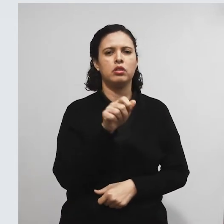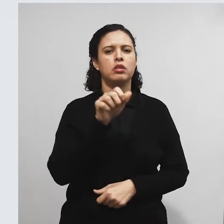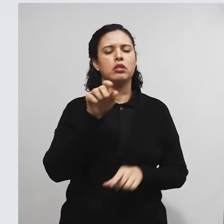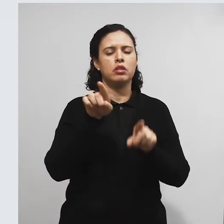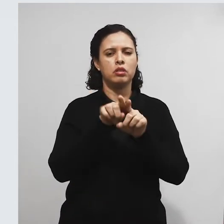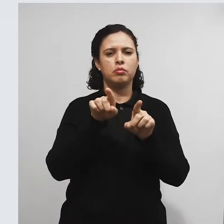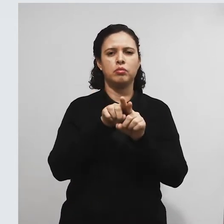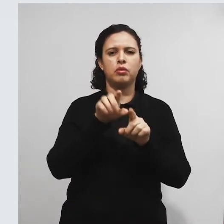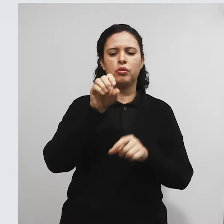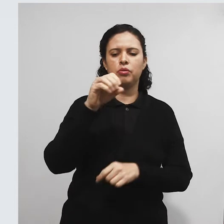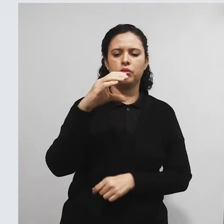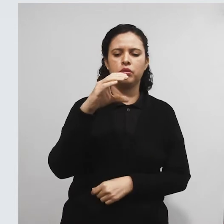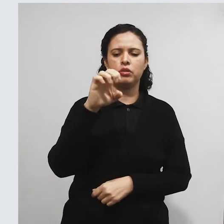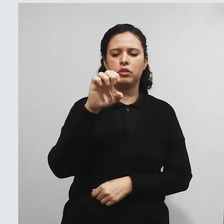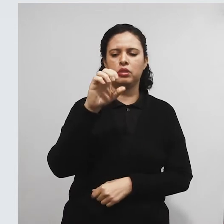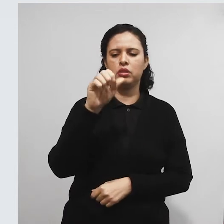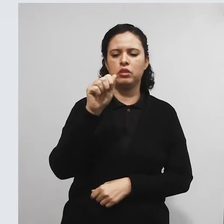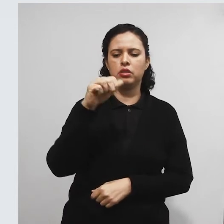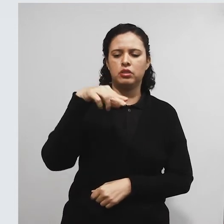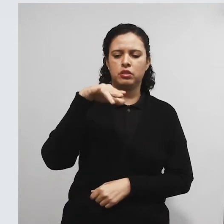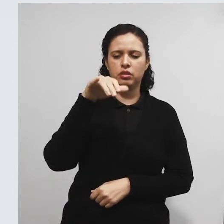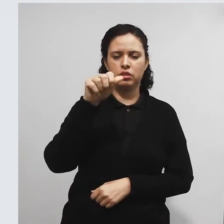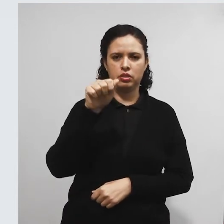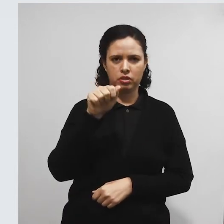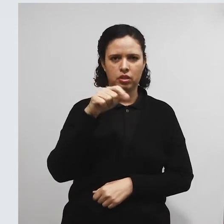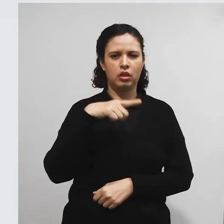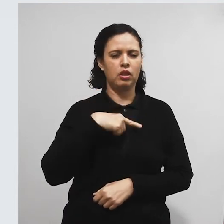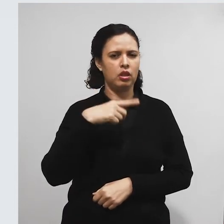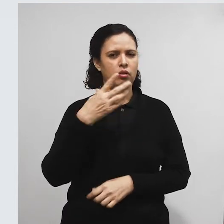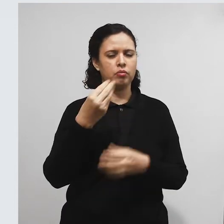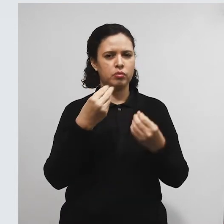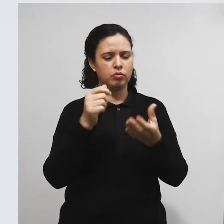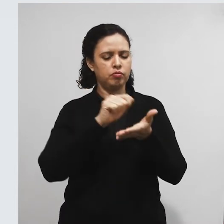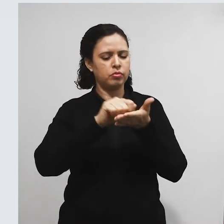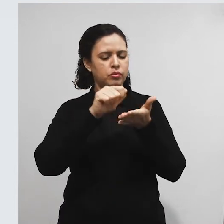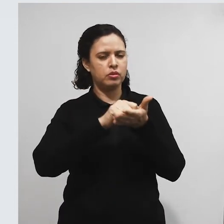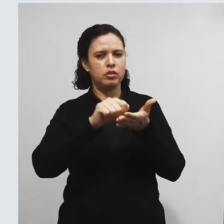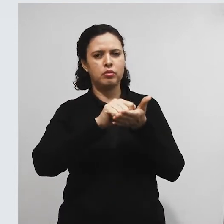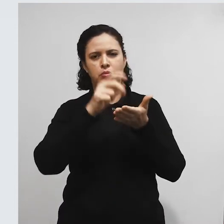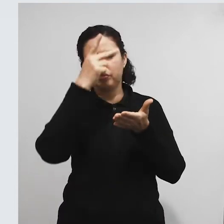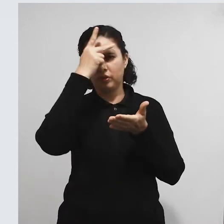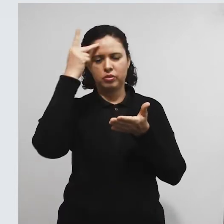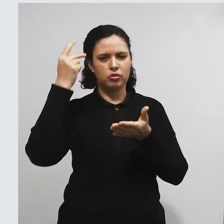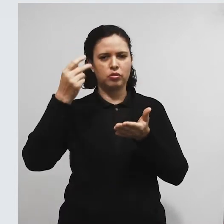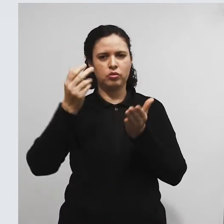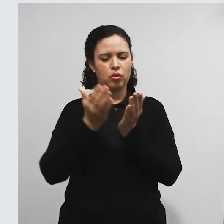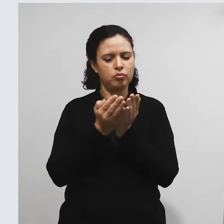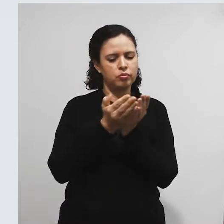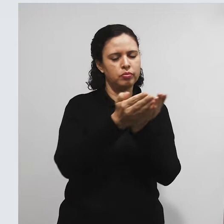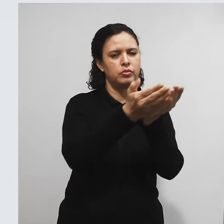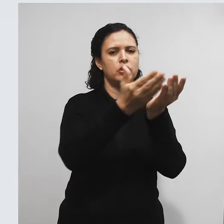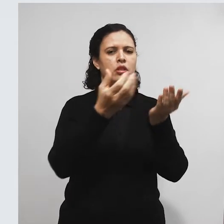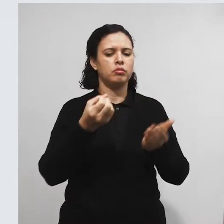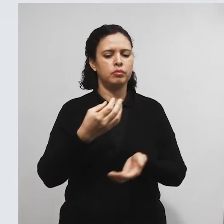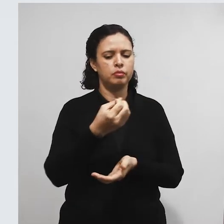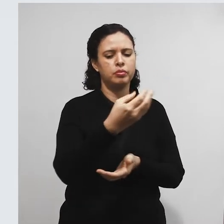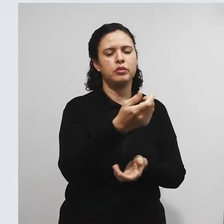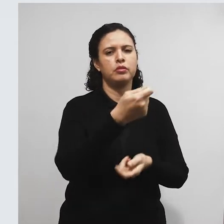Oceania. E a partir dos relatos desses viajantes, viajantes, navegadores, comerciantes,